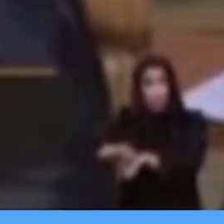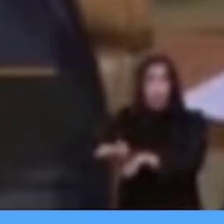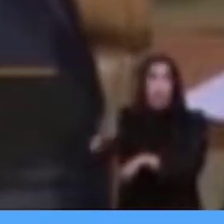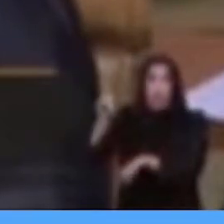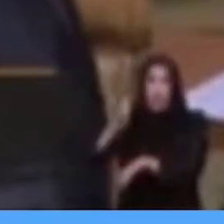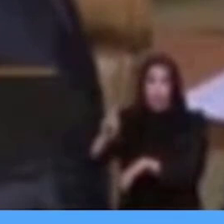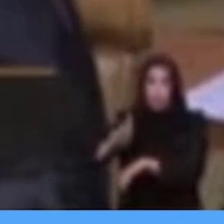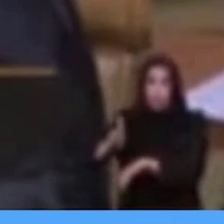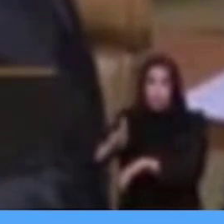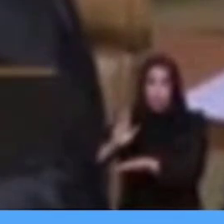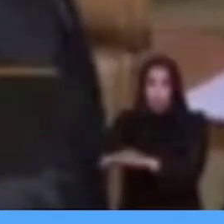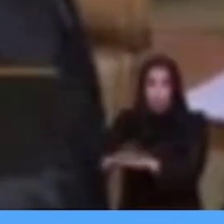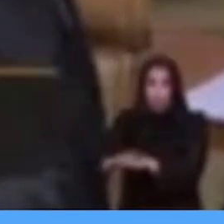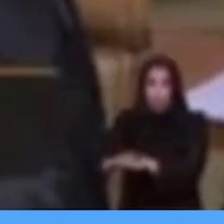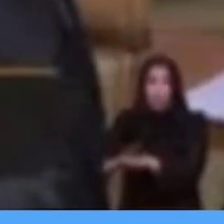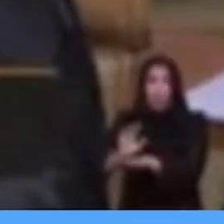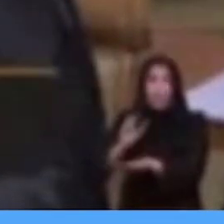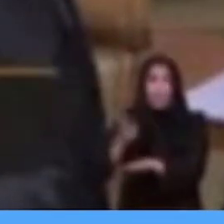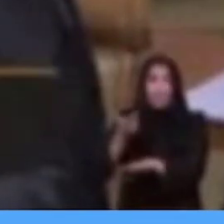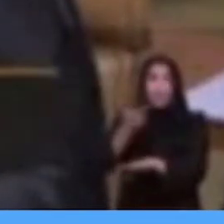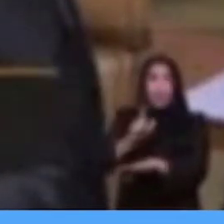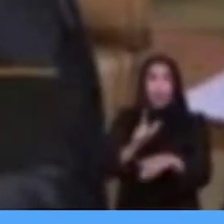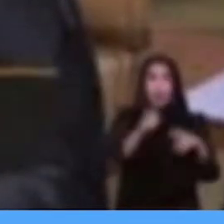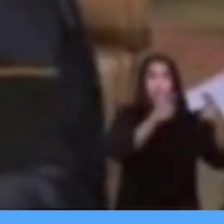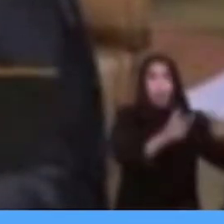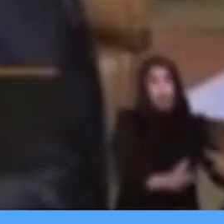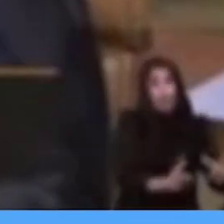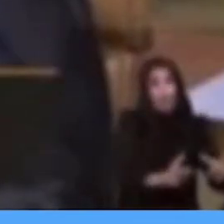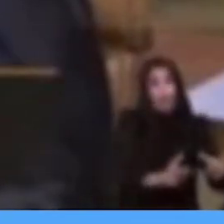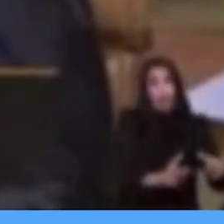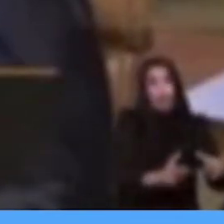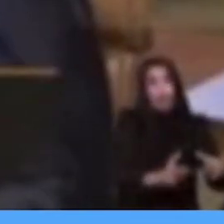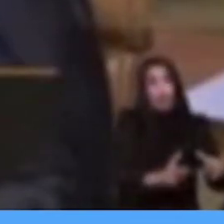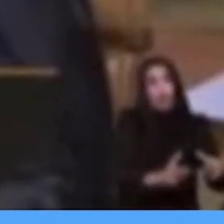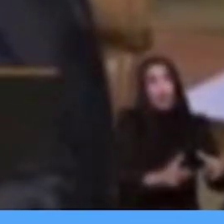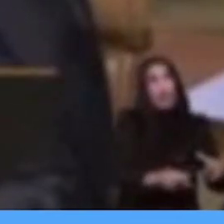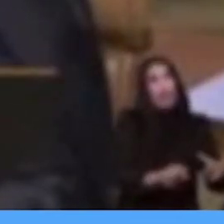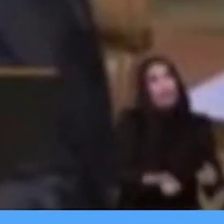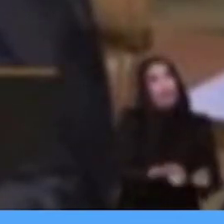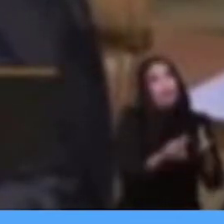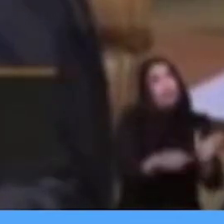na outra seccional, ele será traficante. E no interior,